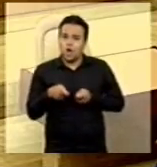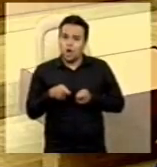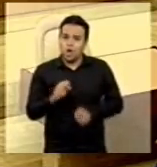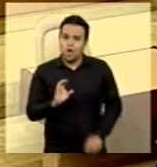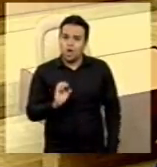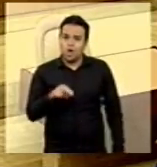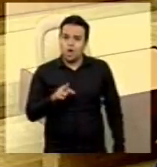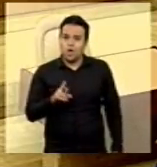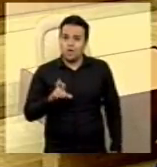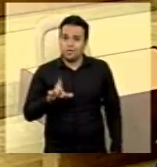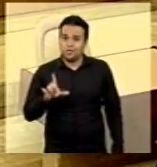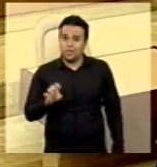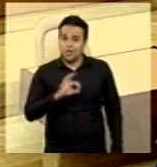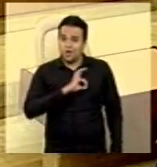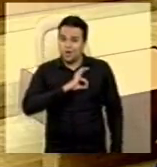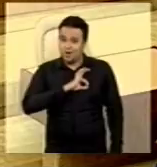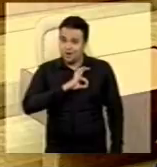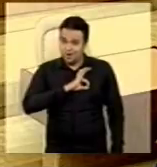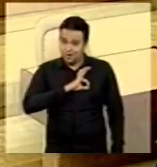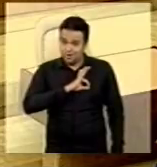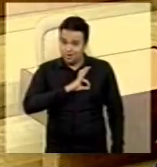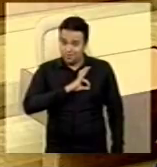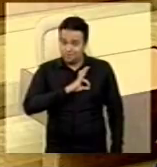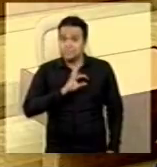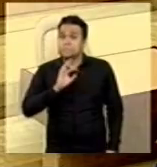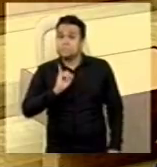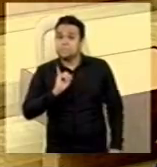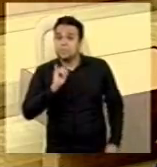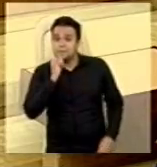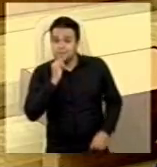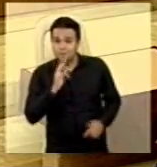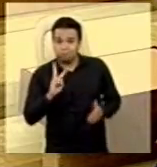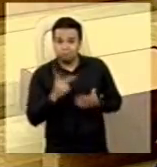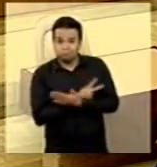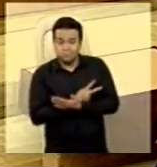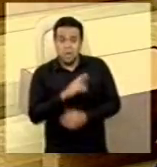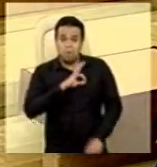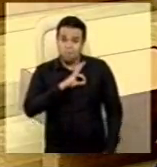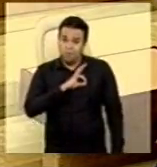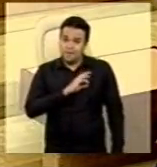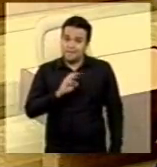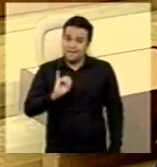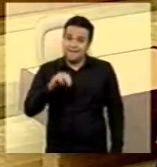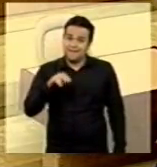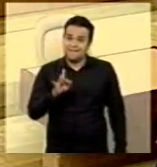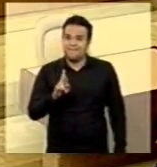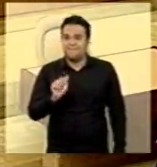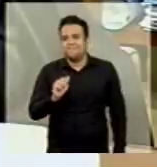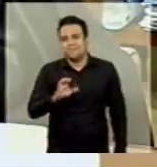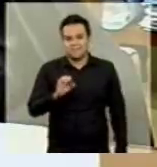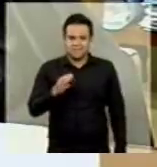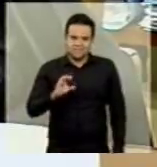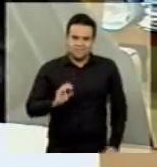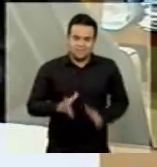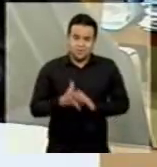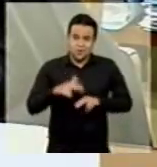os casos em que a polícia comete infrações. Então, isso já vinha da doutrina de Sepúlveda Pertence. E colocamos